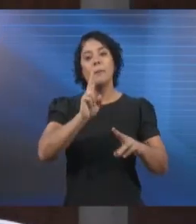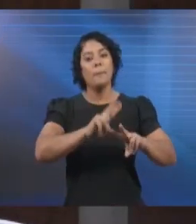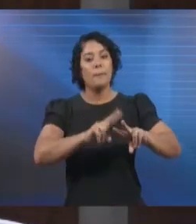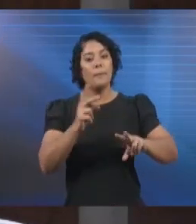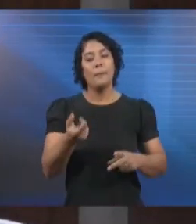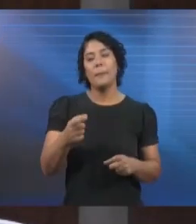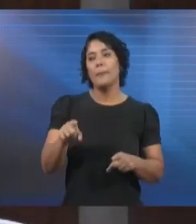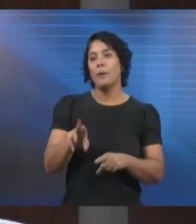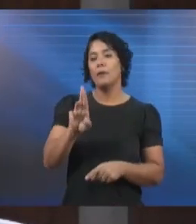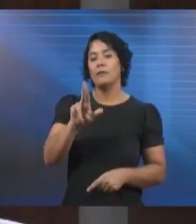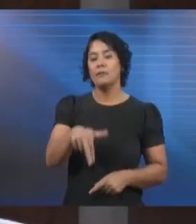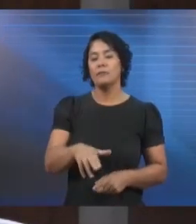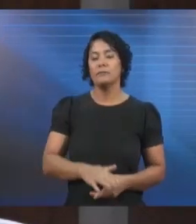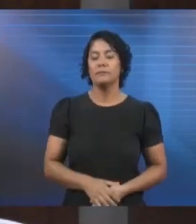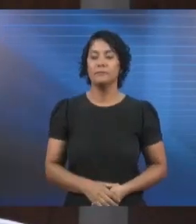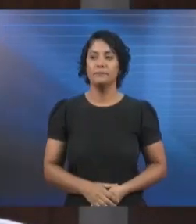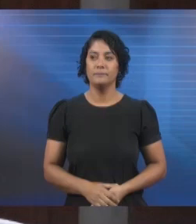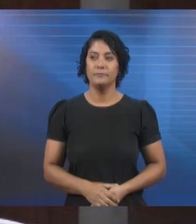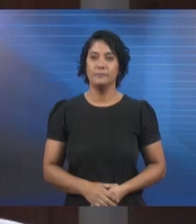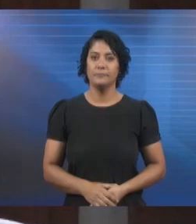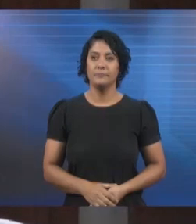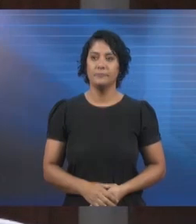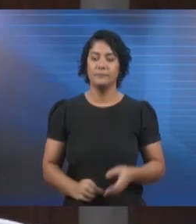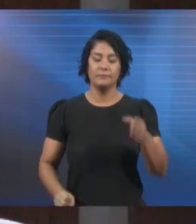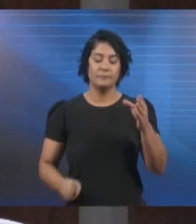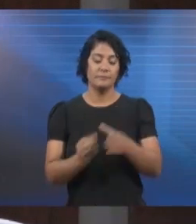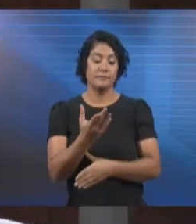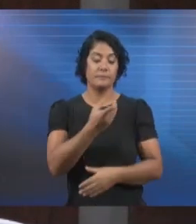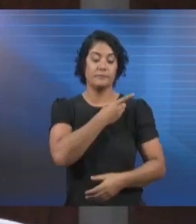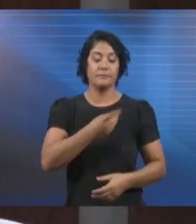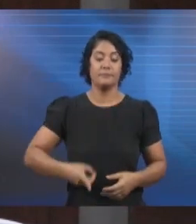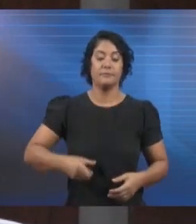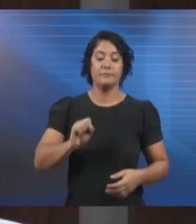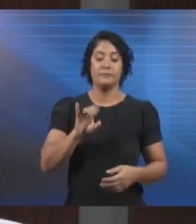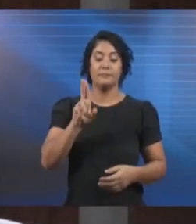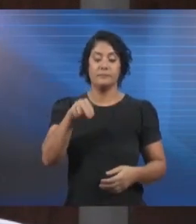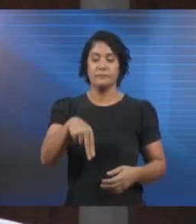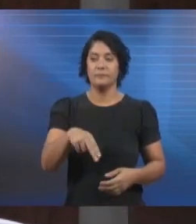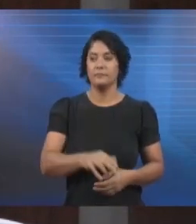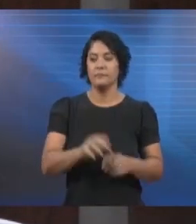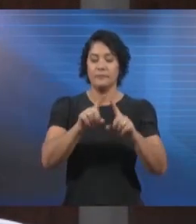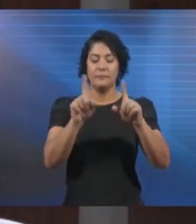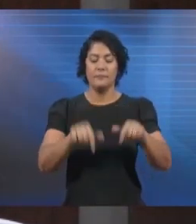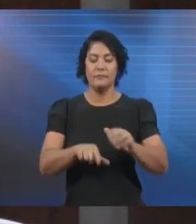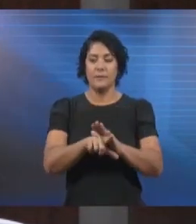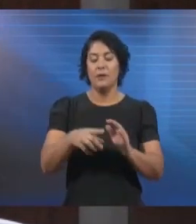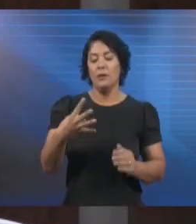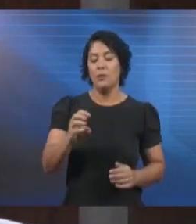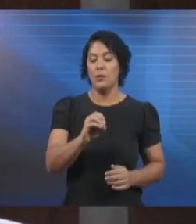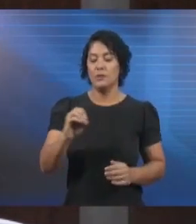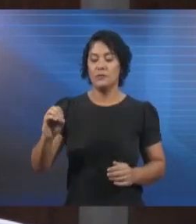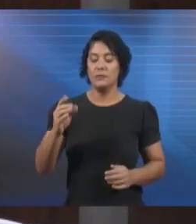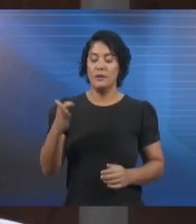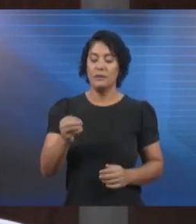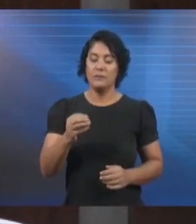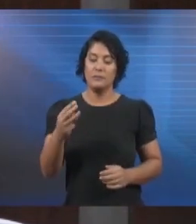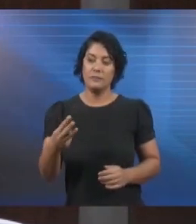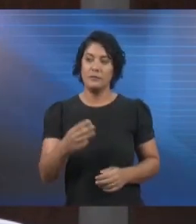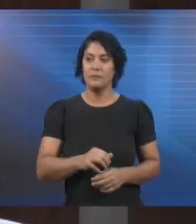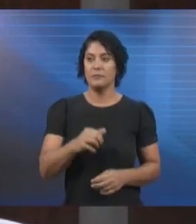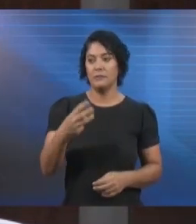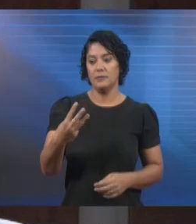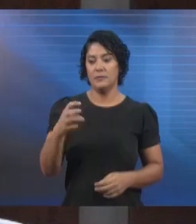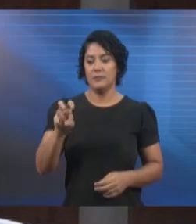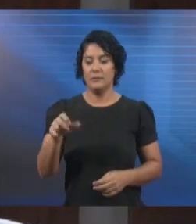do Norte a iniciativa do deputado Oliveira projeto de lei 400/22 35/18